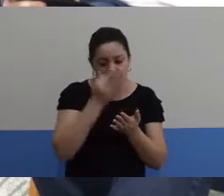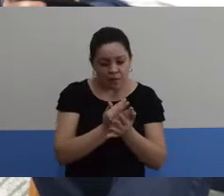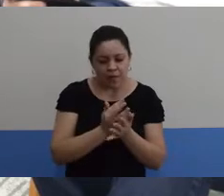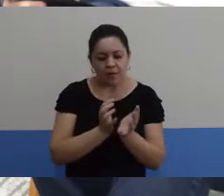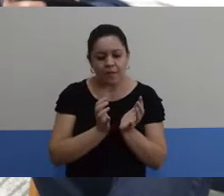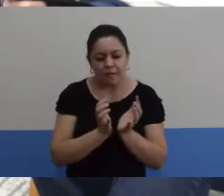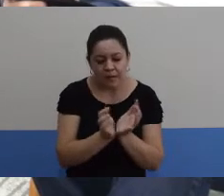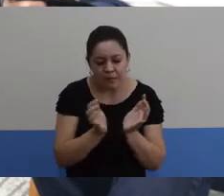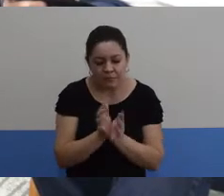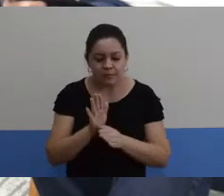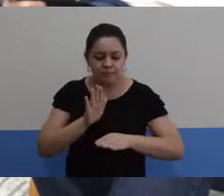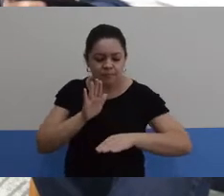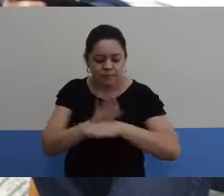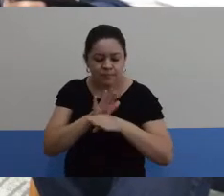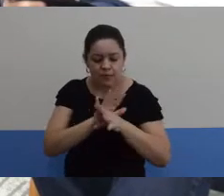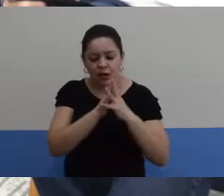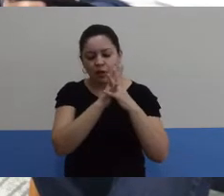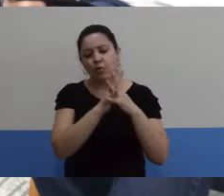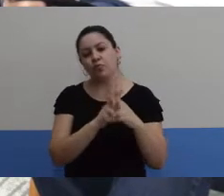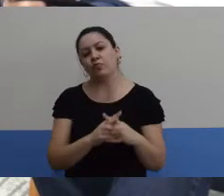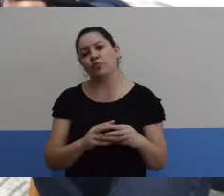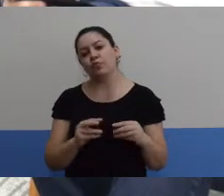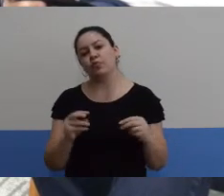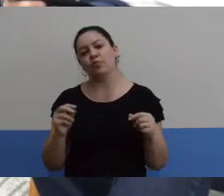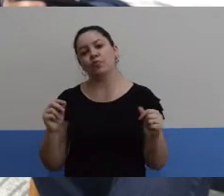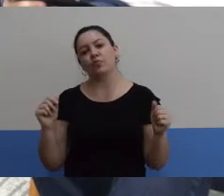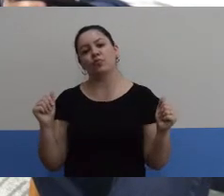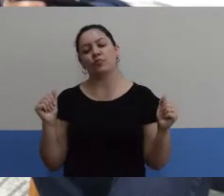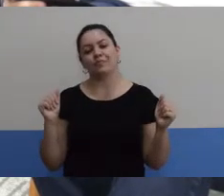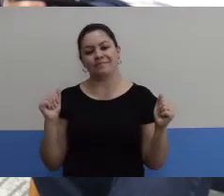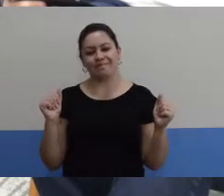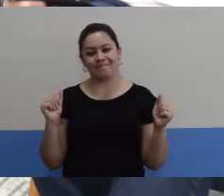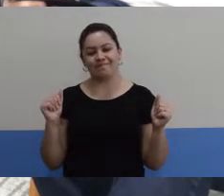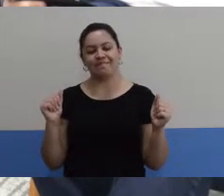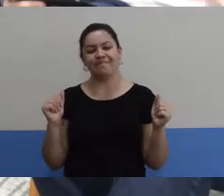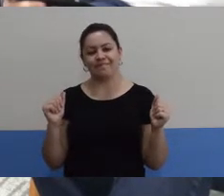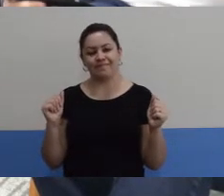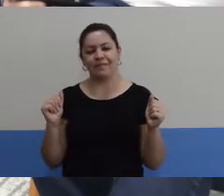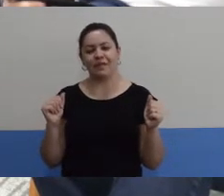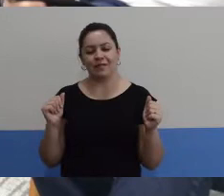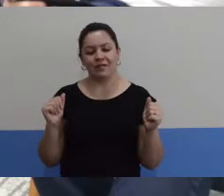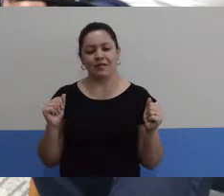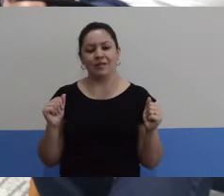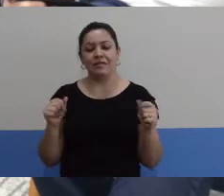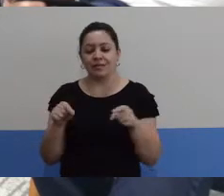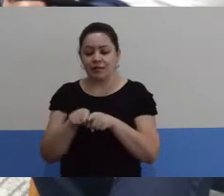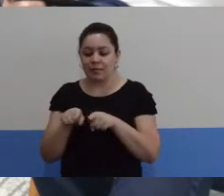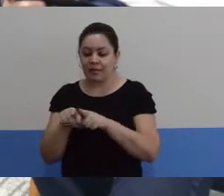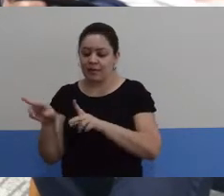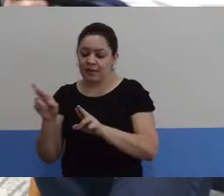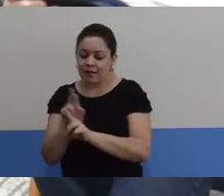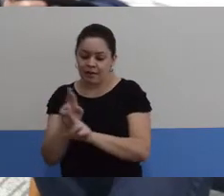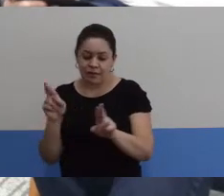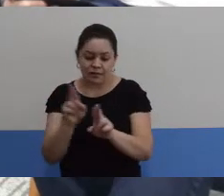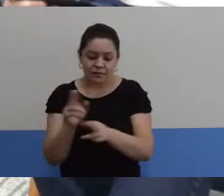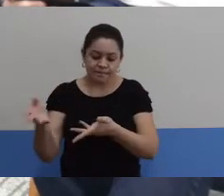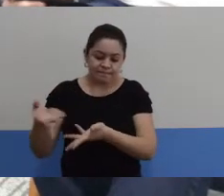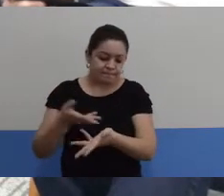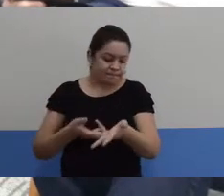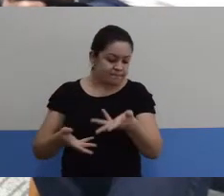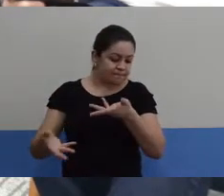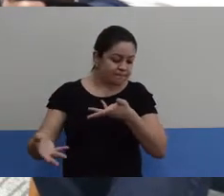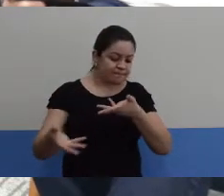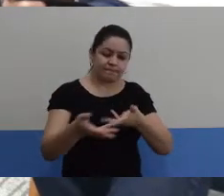a solidariedade, né? A tecer essas relações novas e mais profundas